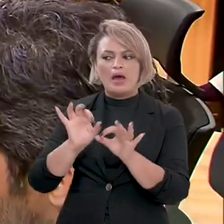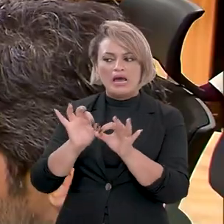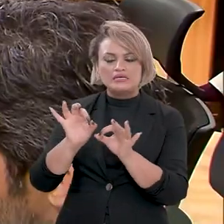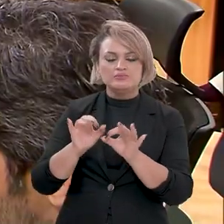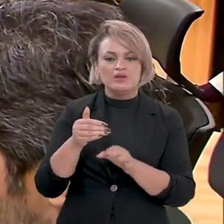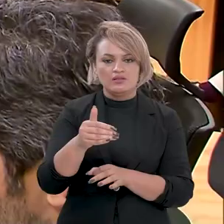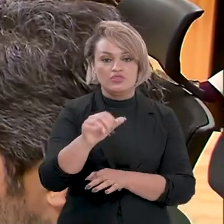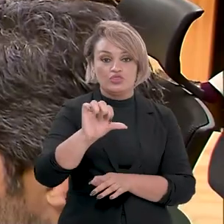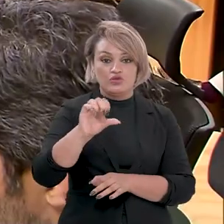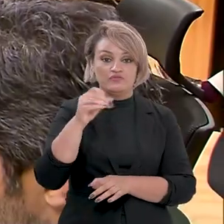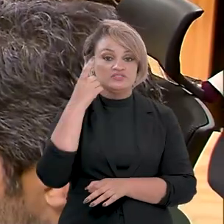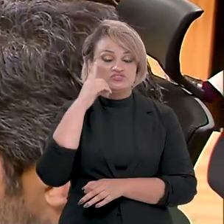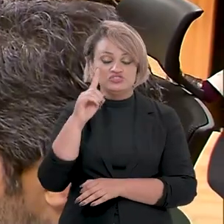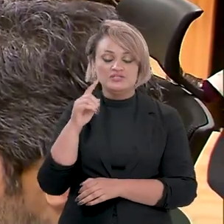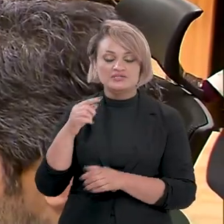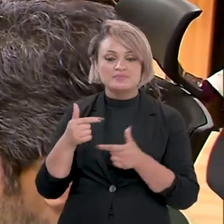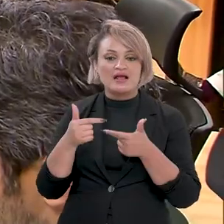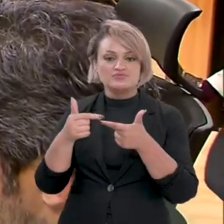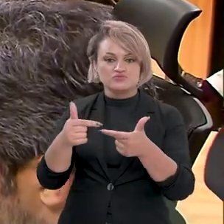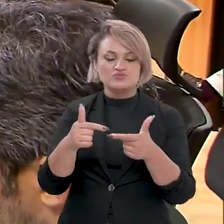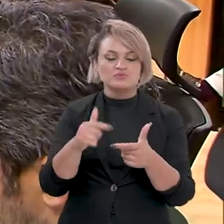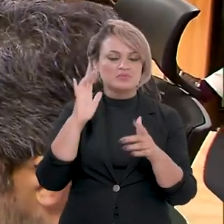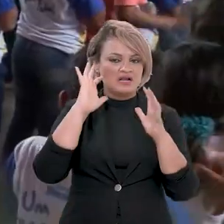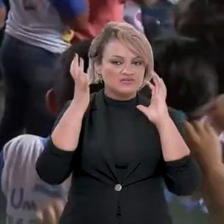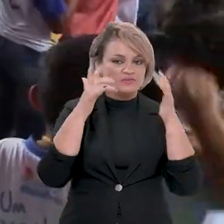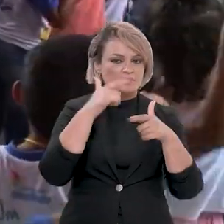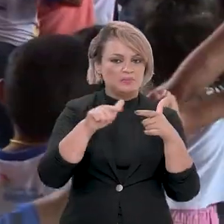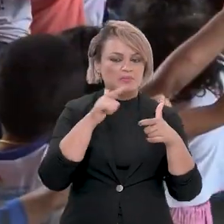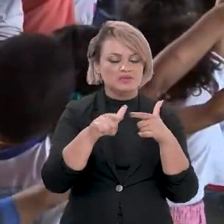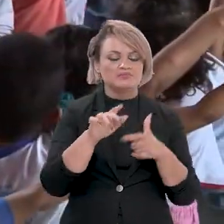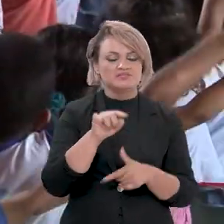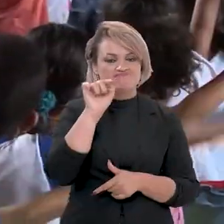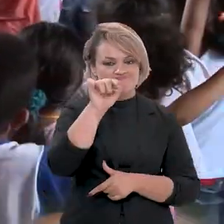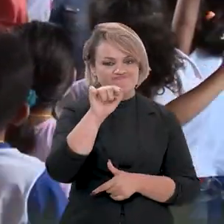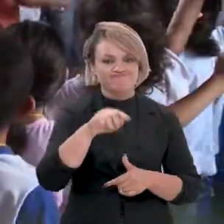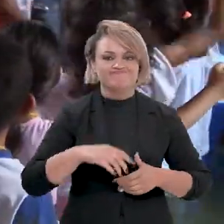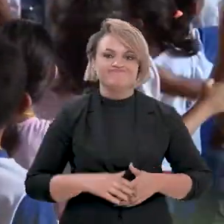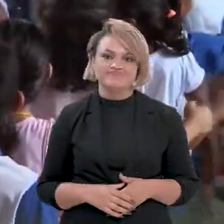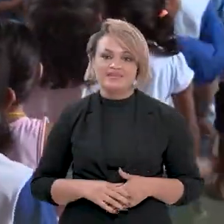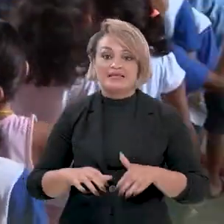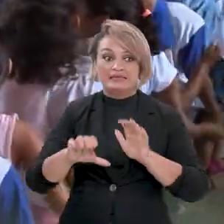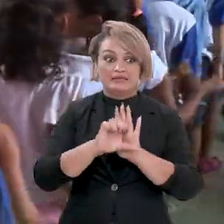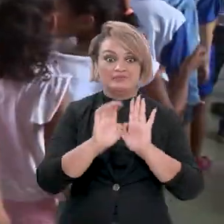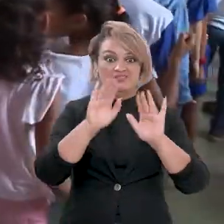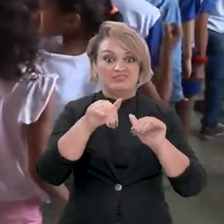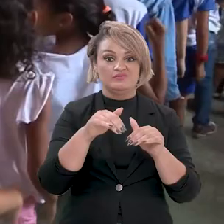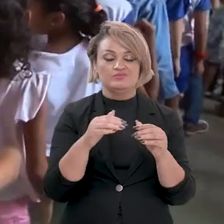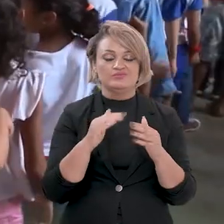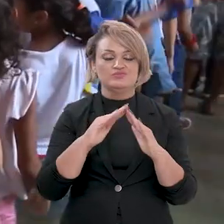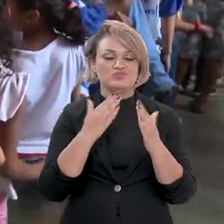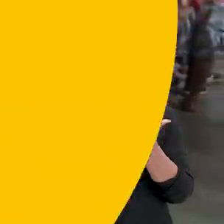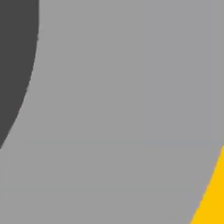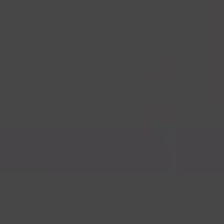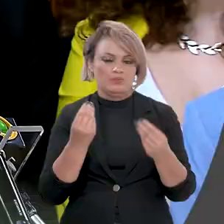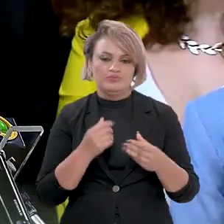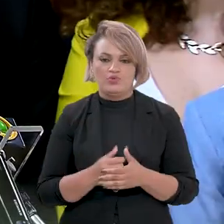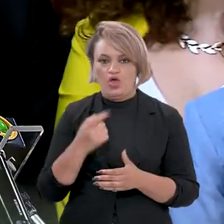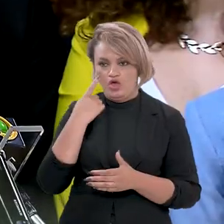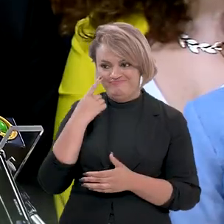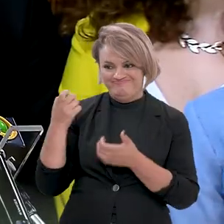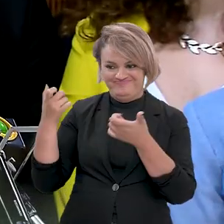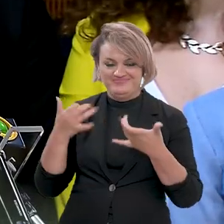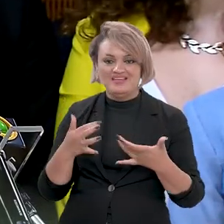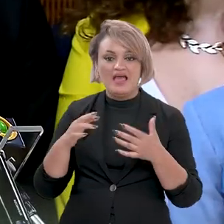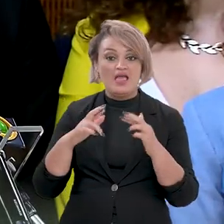definiu prazo de 90 dias para apresentar ações de enfrentamento permanente a crimes no ambiente escolar. Vamos